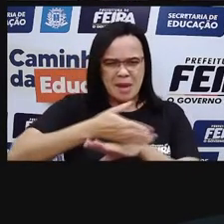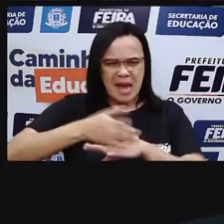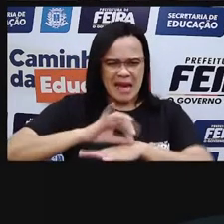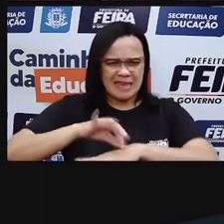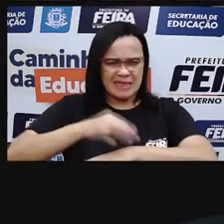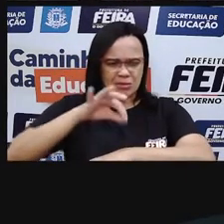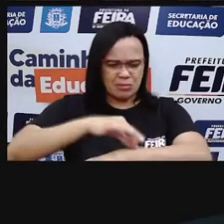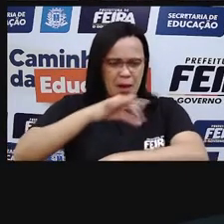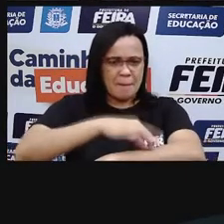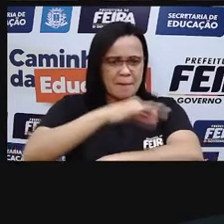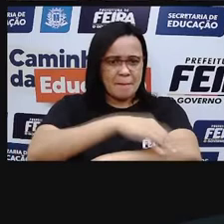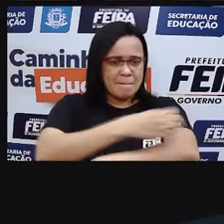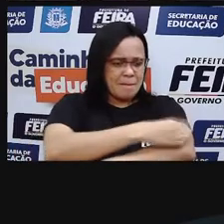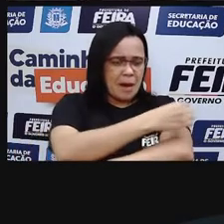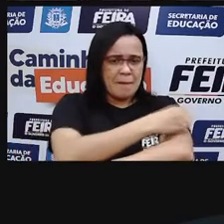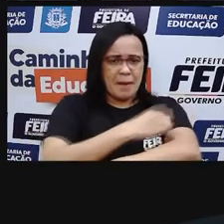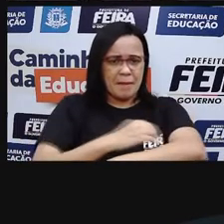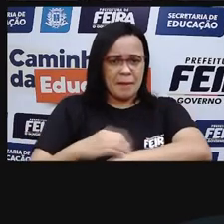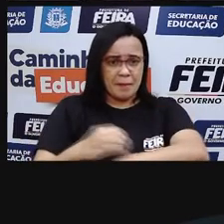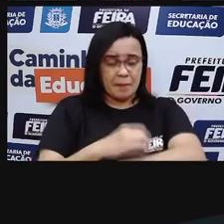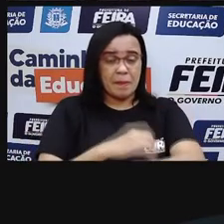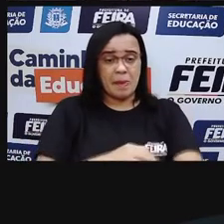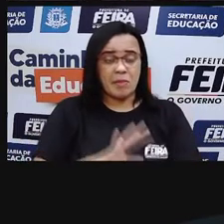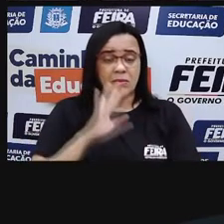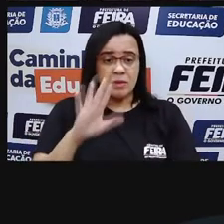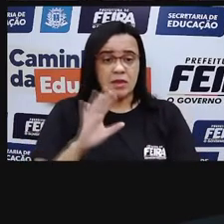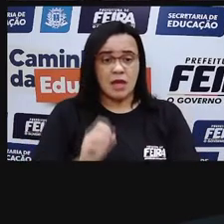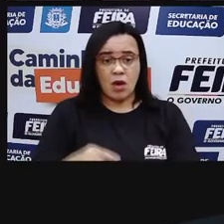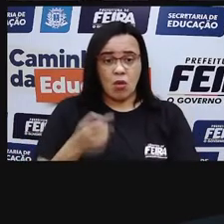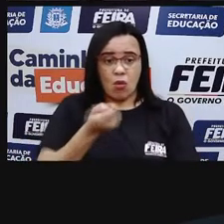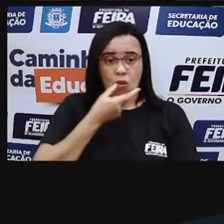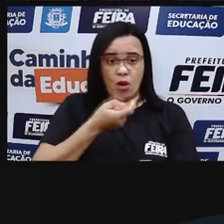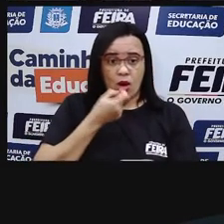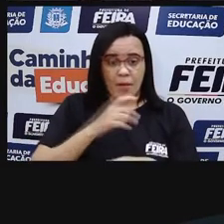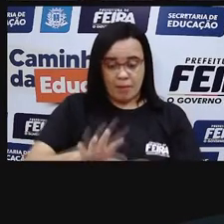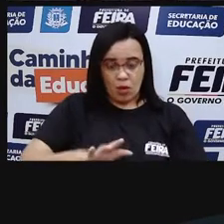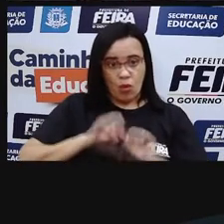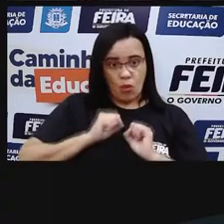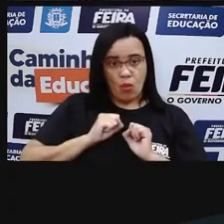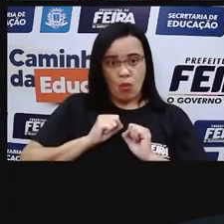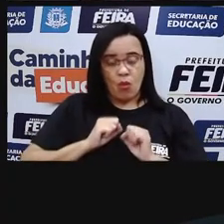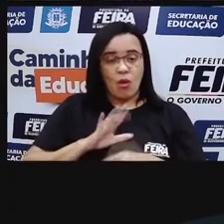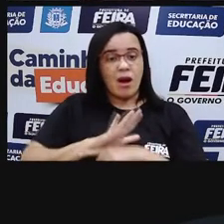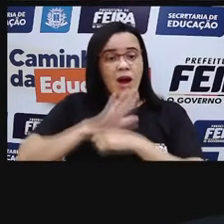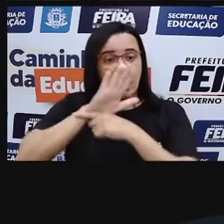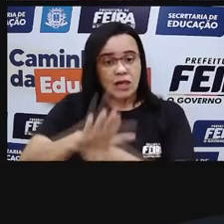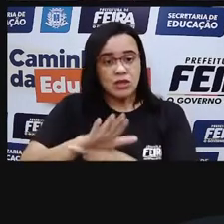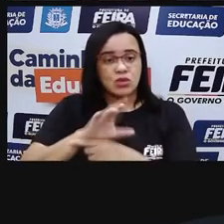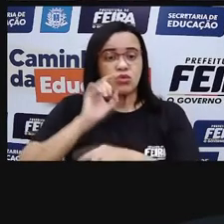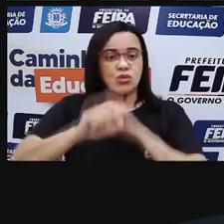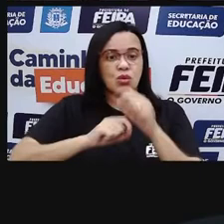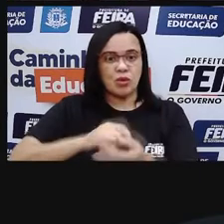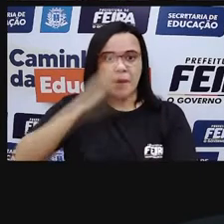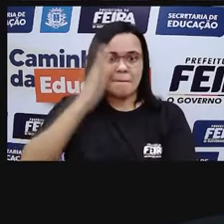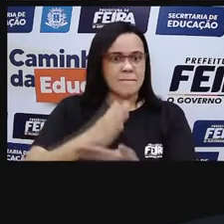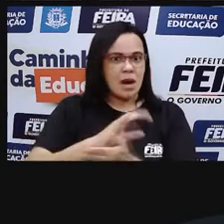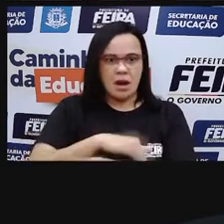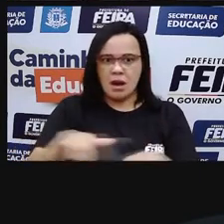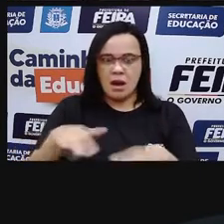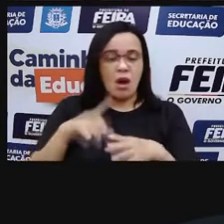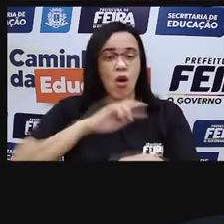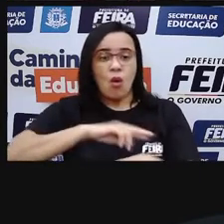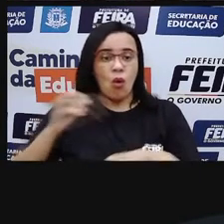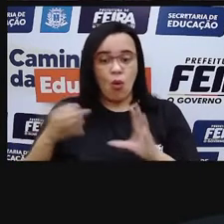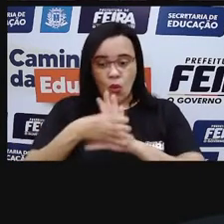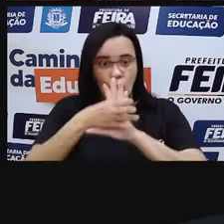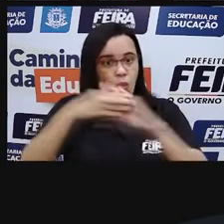para parar o crescimento de outros fungos ao redor dele, ou de outras bactérias ao redor dele. Isso é um processo